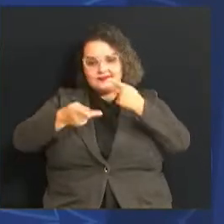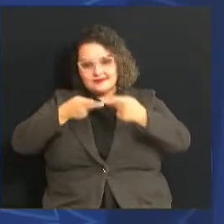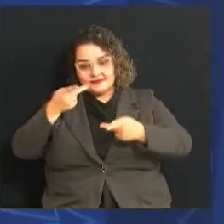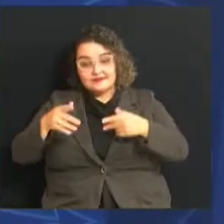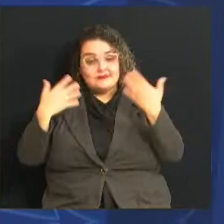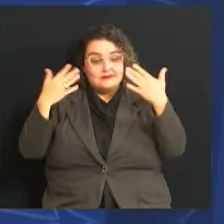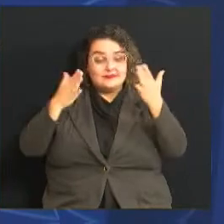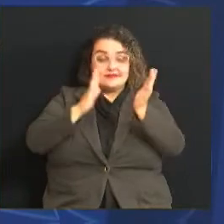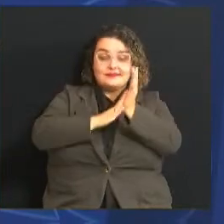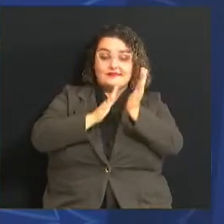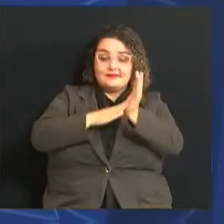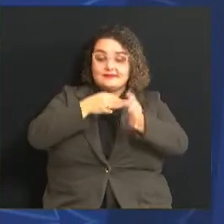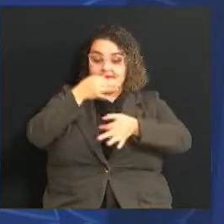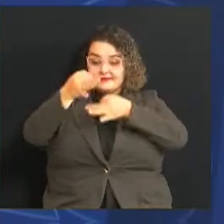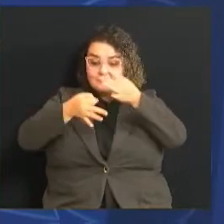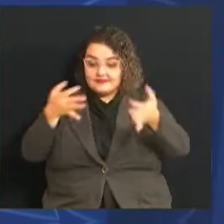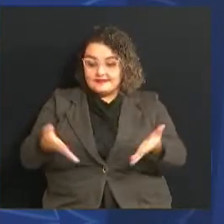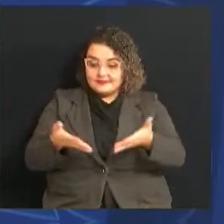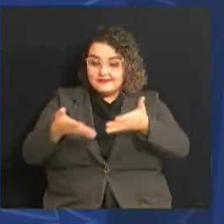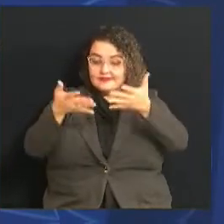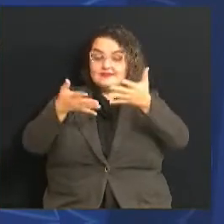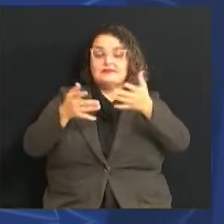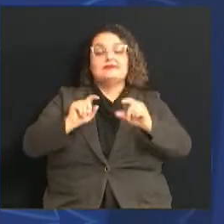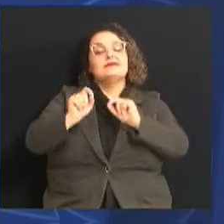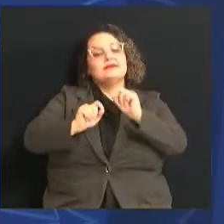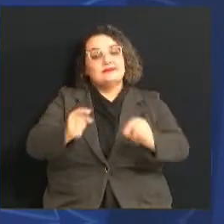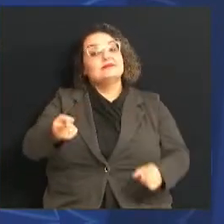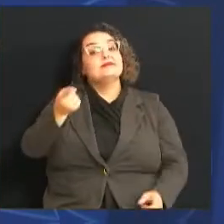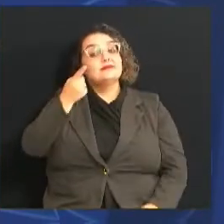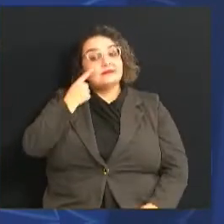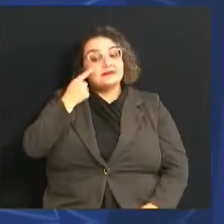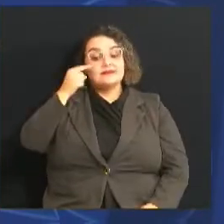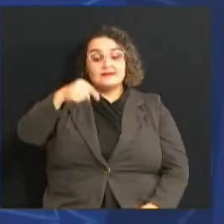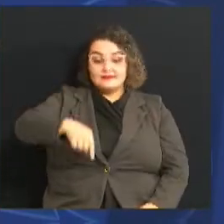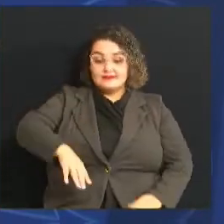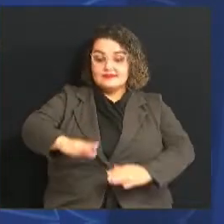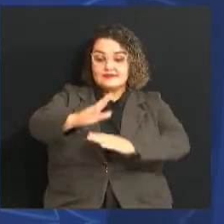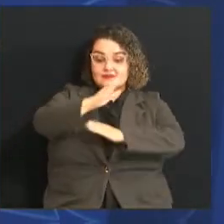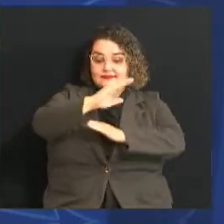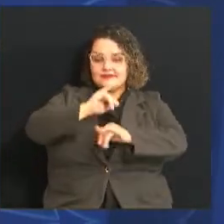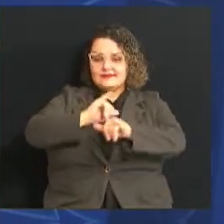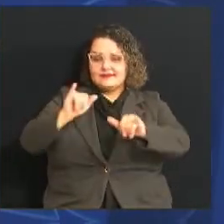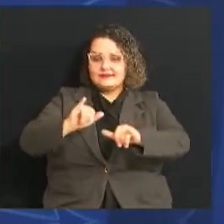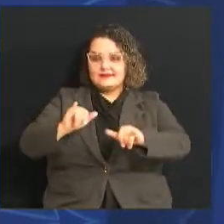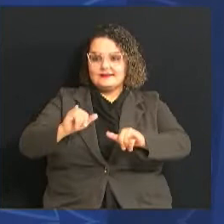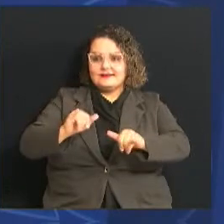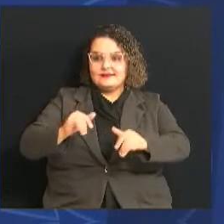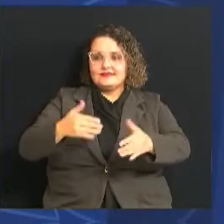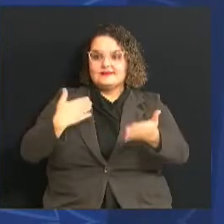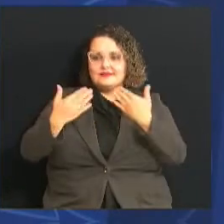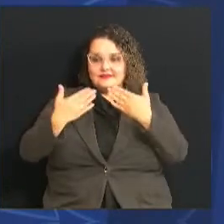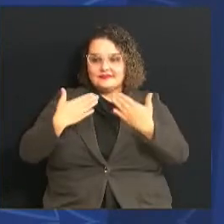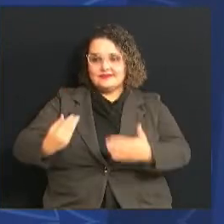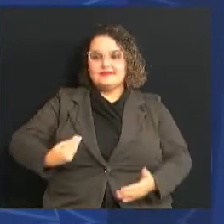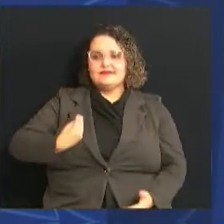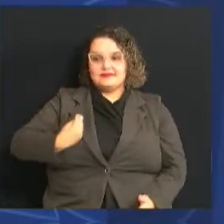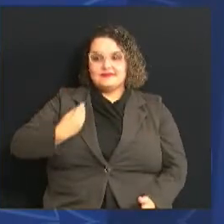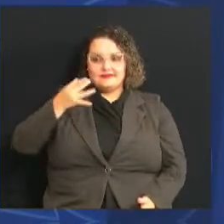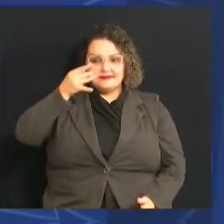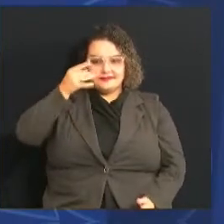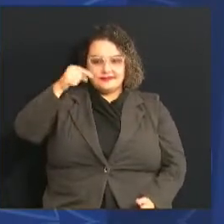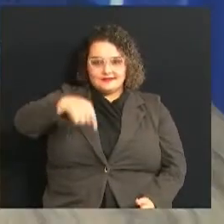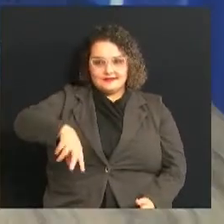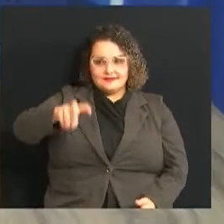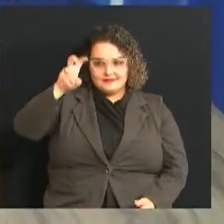elogio, uma crítica construtiva, o que você quer assistir aqui no nosso telejornal, e a gente conversa ao vivo nesta